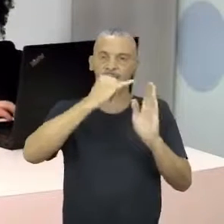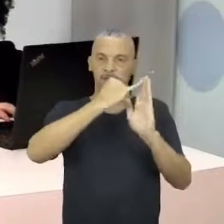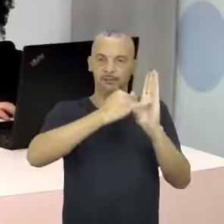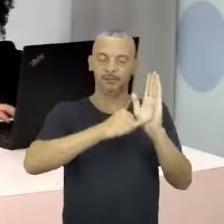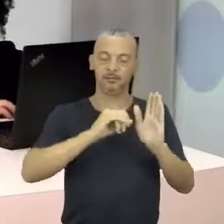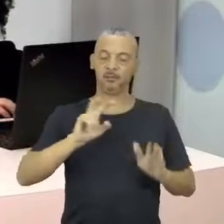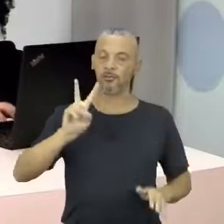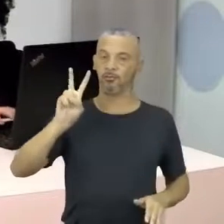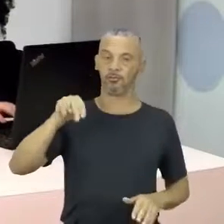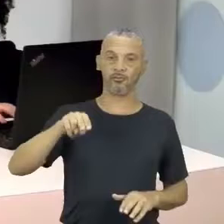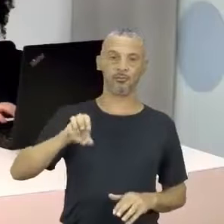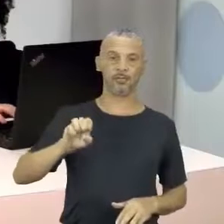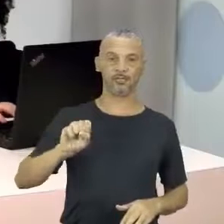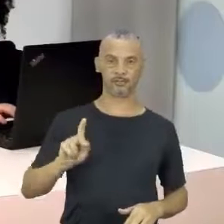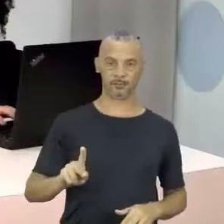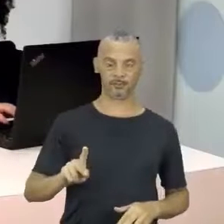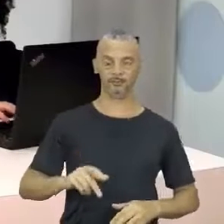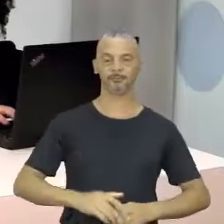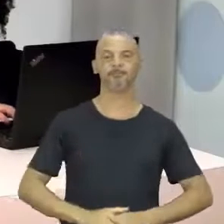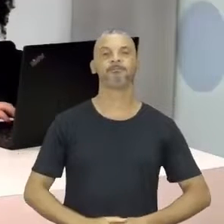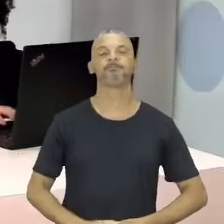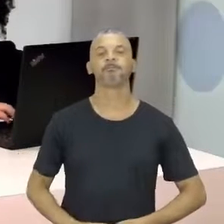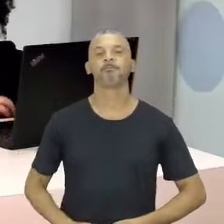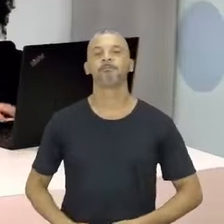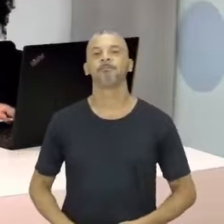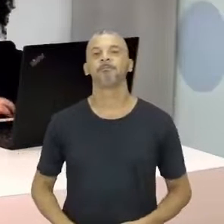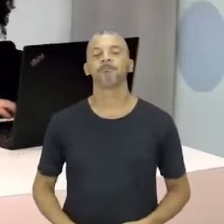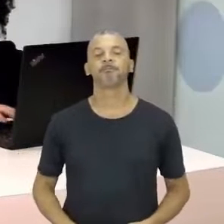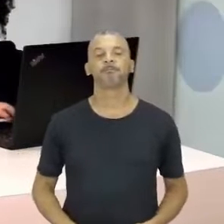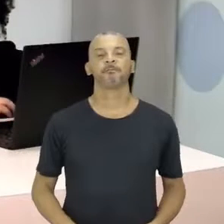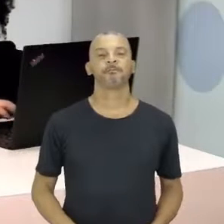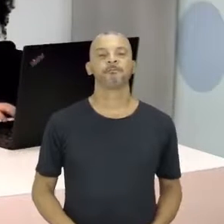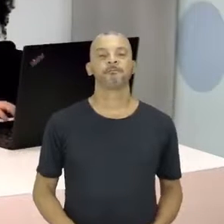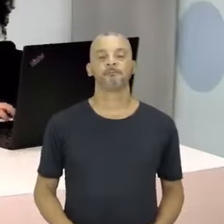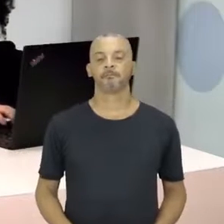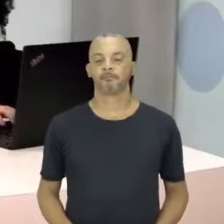VUNESP. Ok.